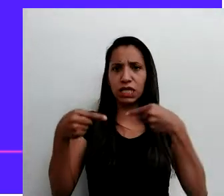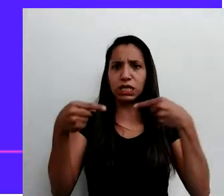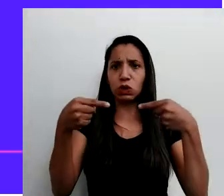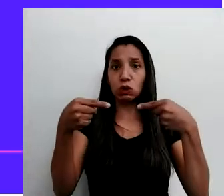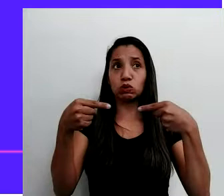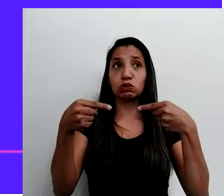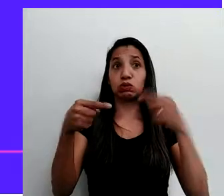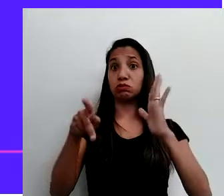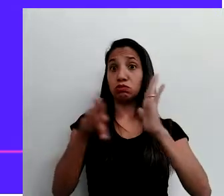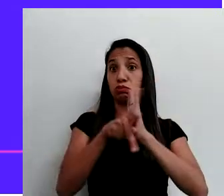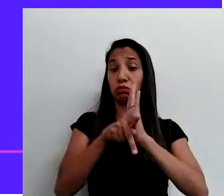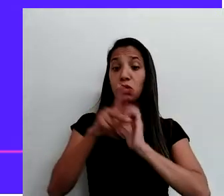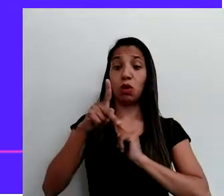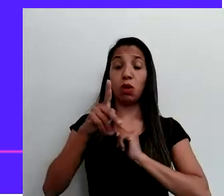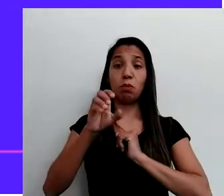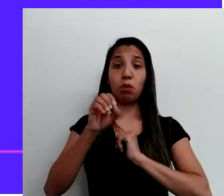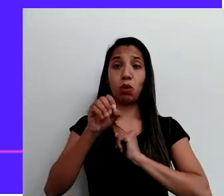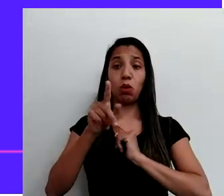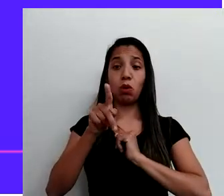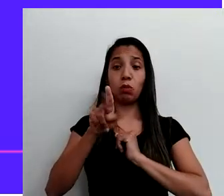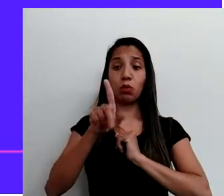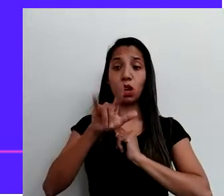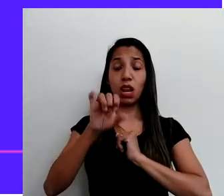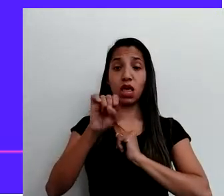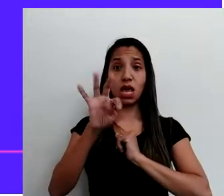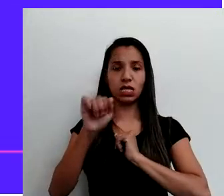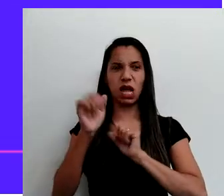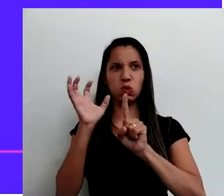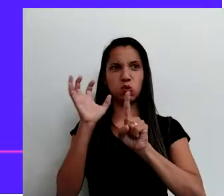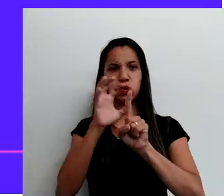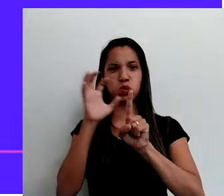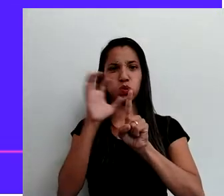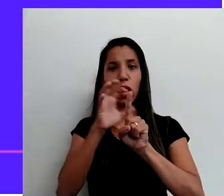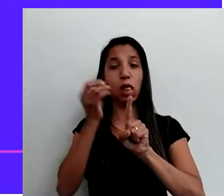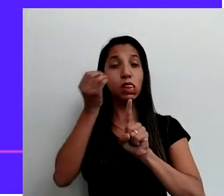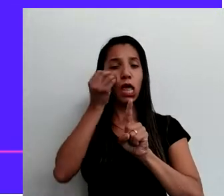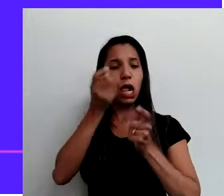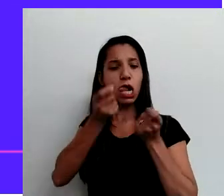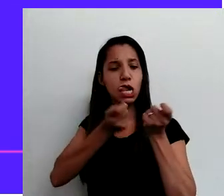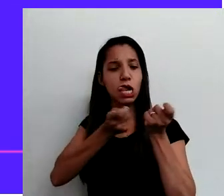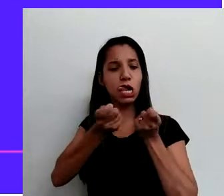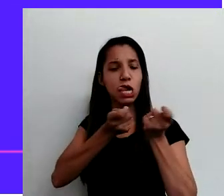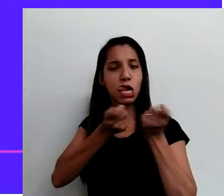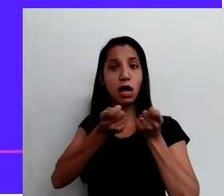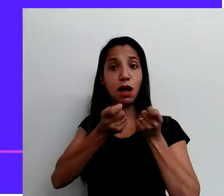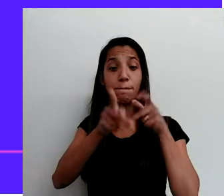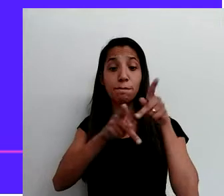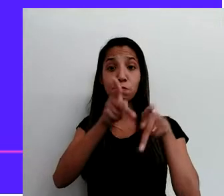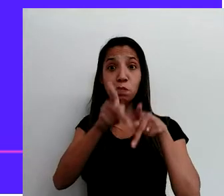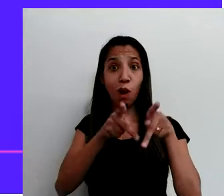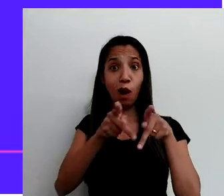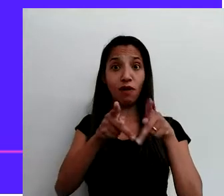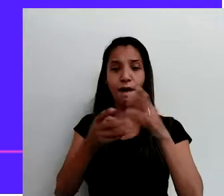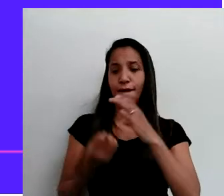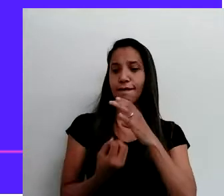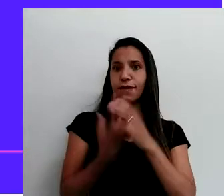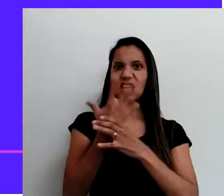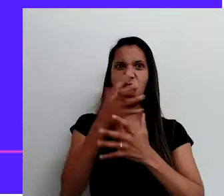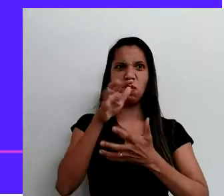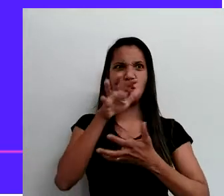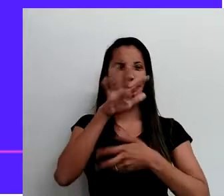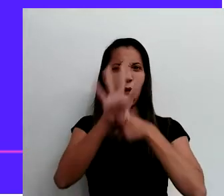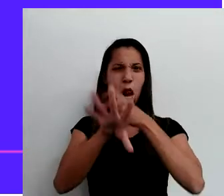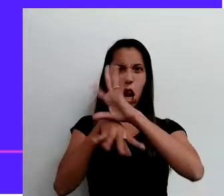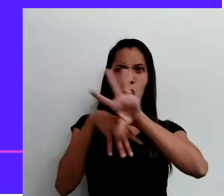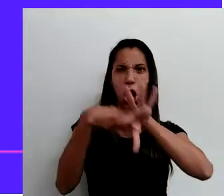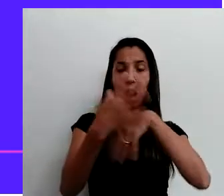para controlar, né, a população, né? Você cria o caos. Isso já era uma estratégia dos colonizadores na África,